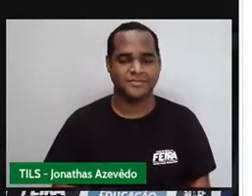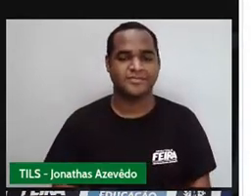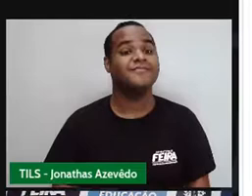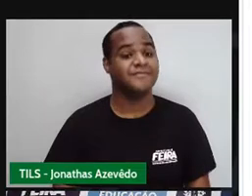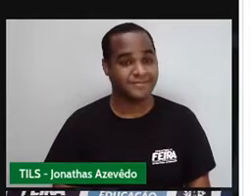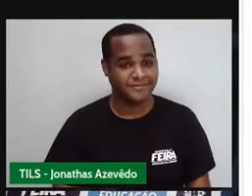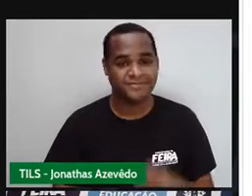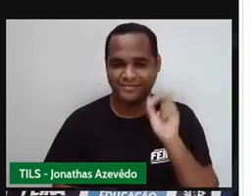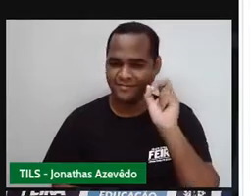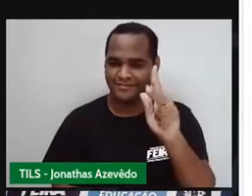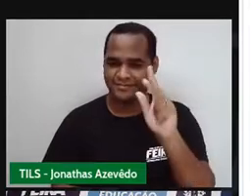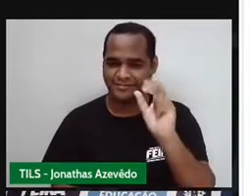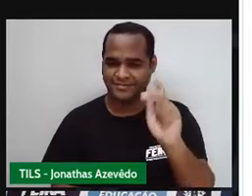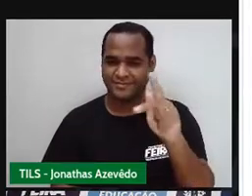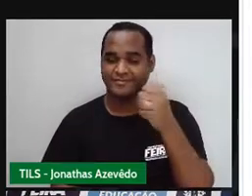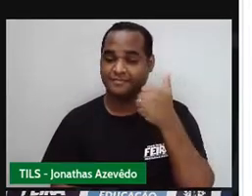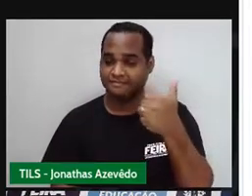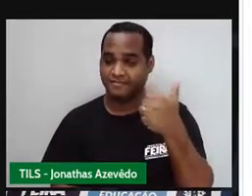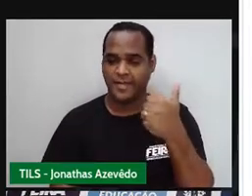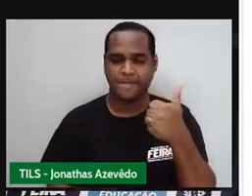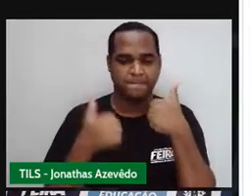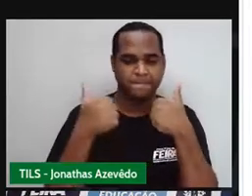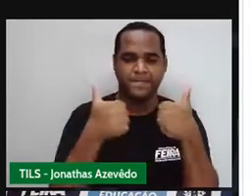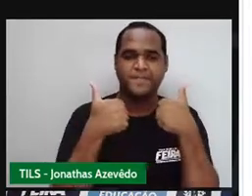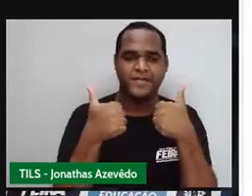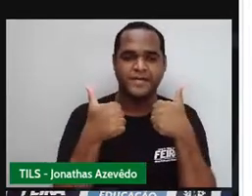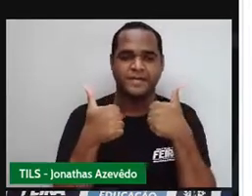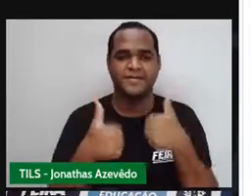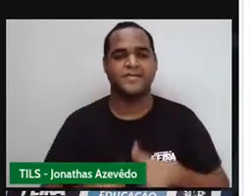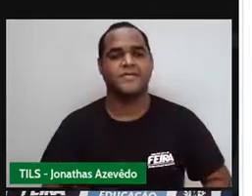e pronto Tinho beleza